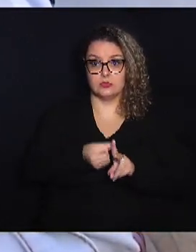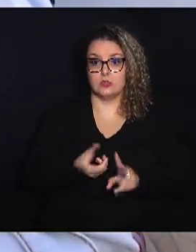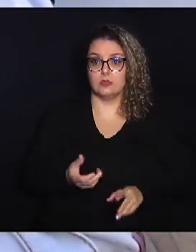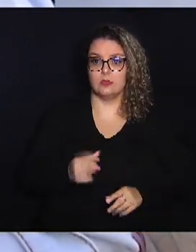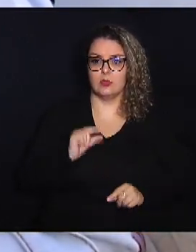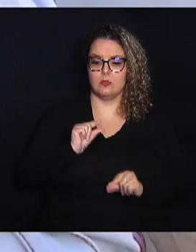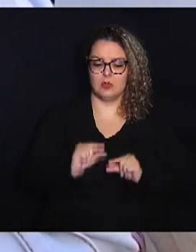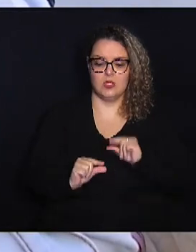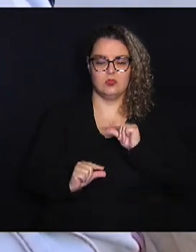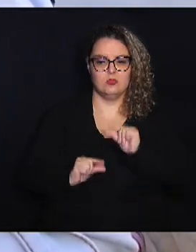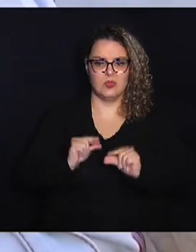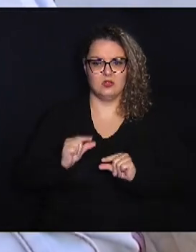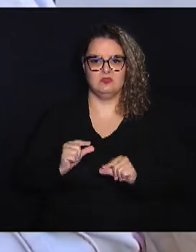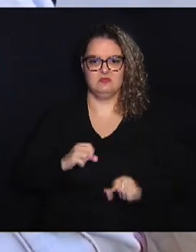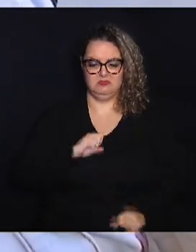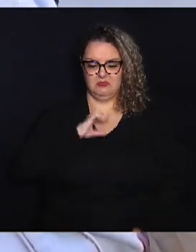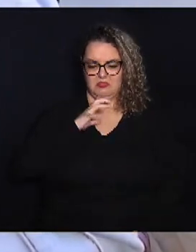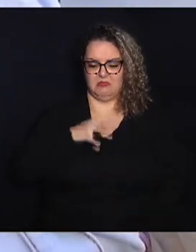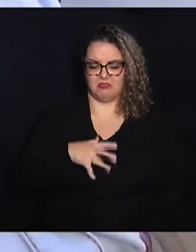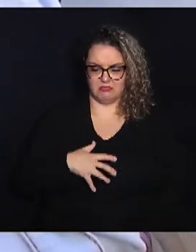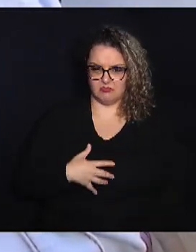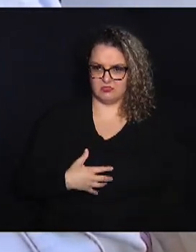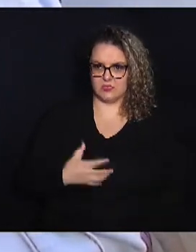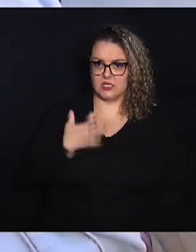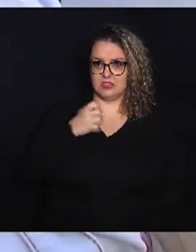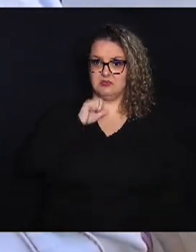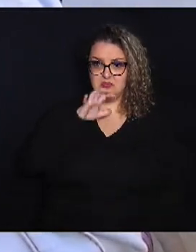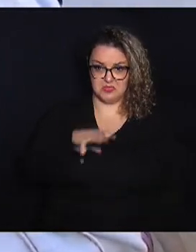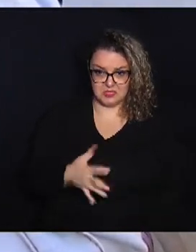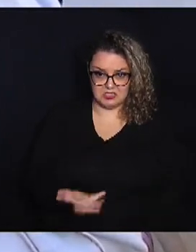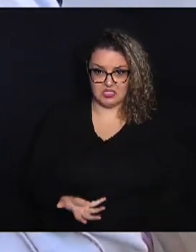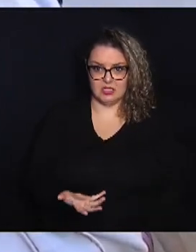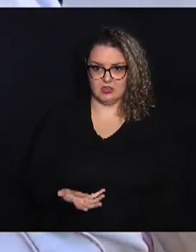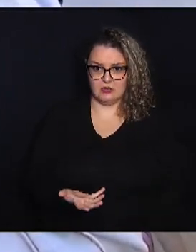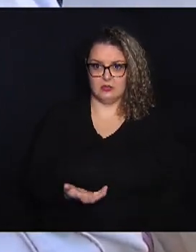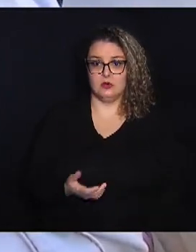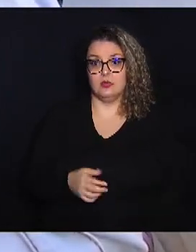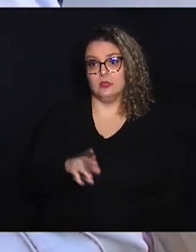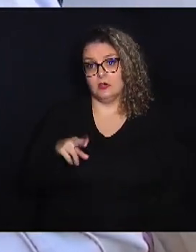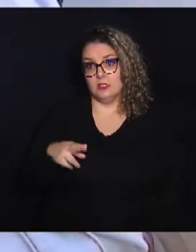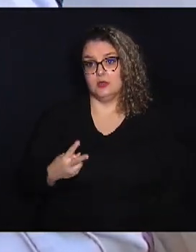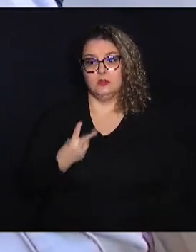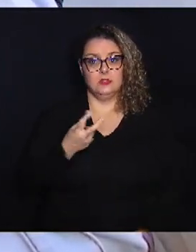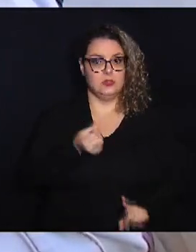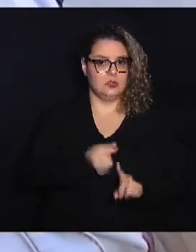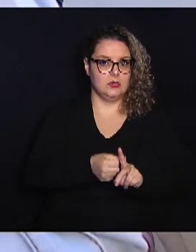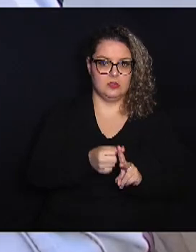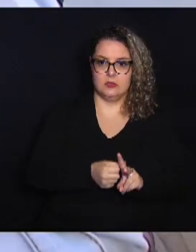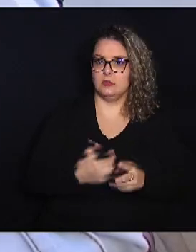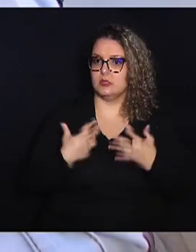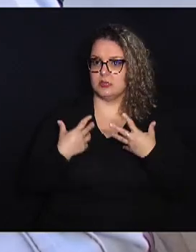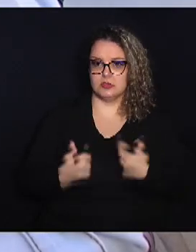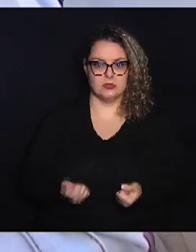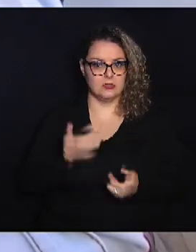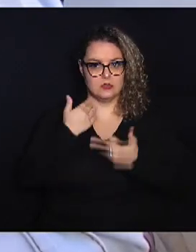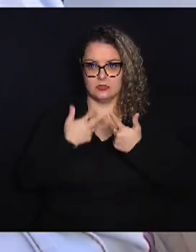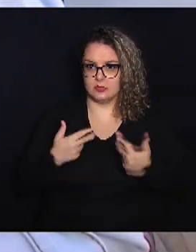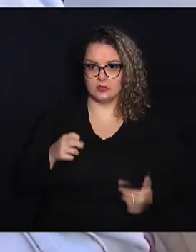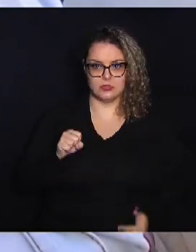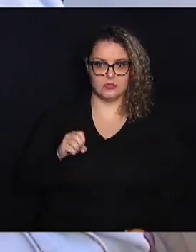de aceitar, dava ânsia mesmo nele. Então, foi uma questão assim, de 2 meses ele não aceitava mais alimento